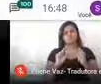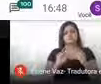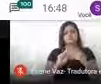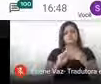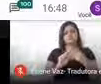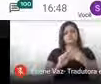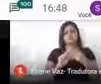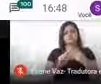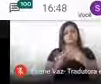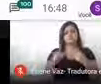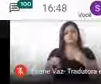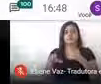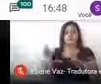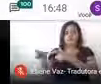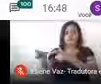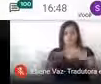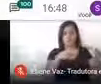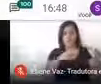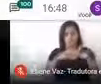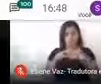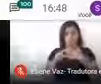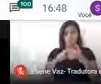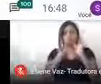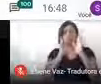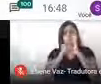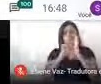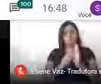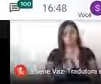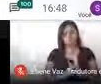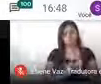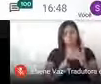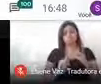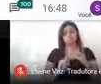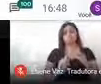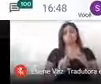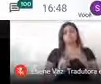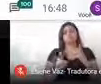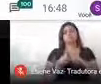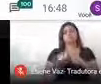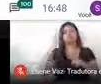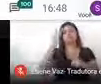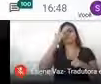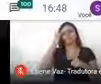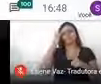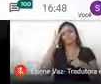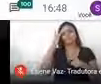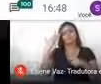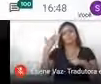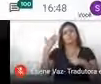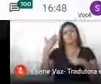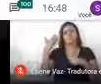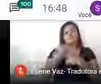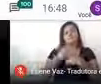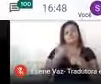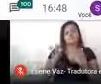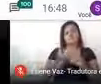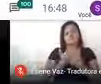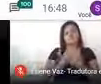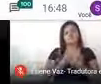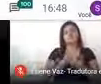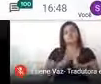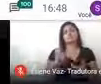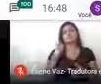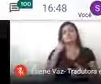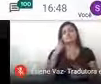e colaboradores. A nossa rede de pontos no projeto ALEVA é composta atualmente por 6 pontos